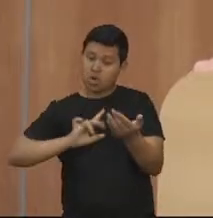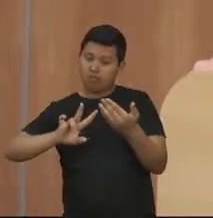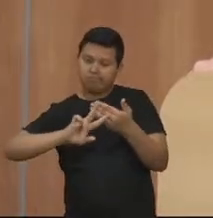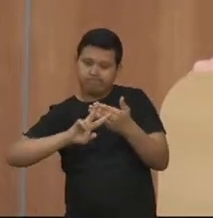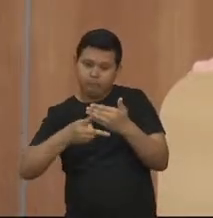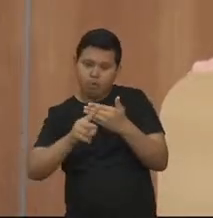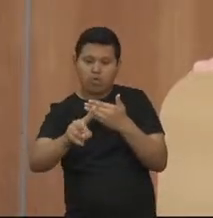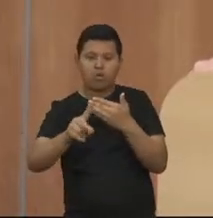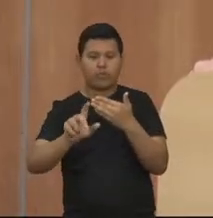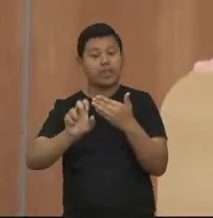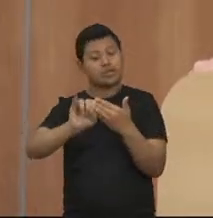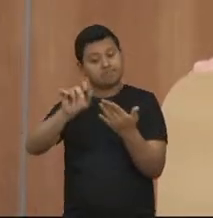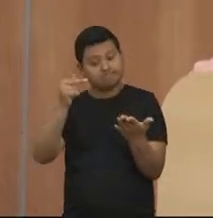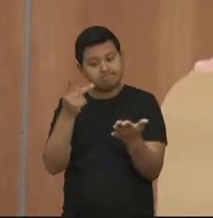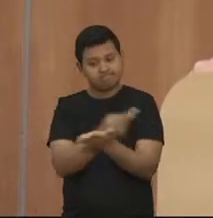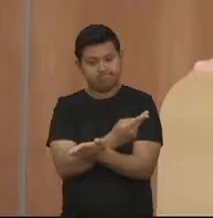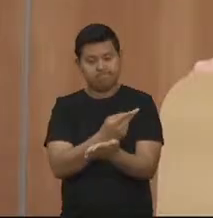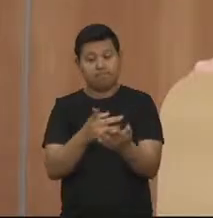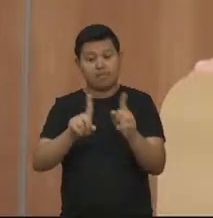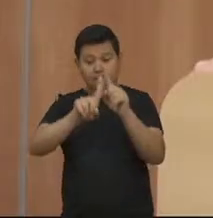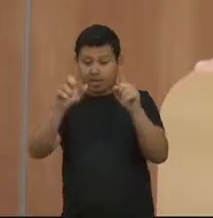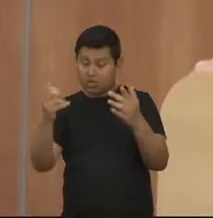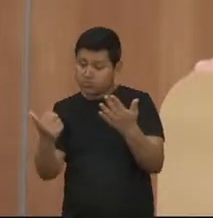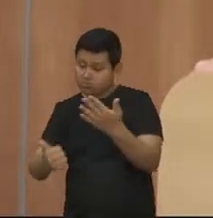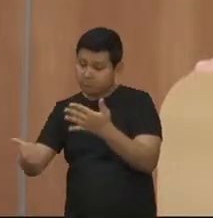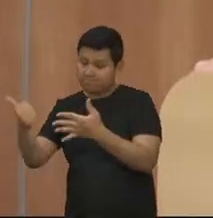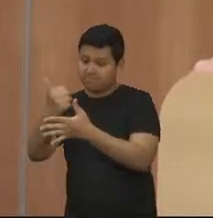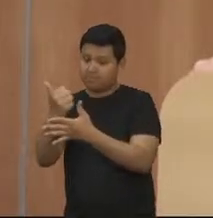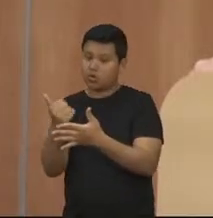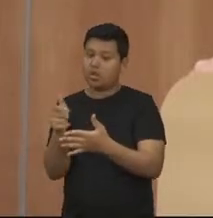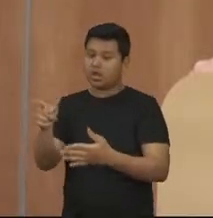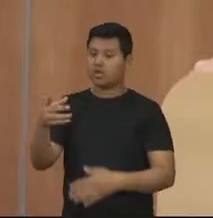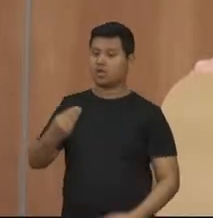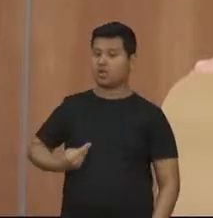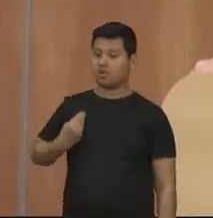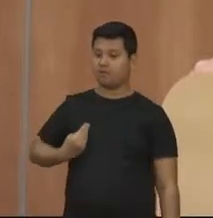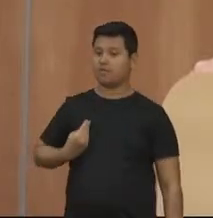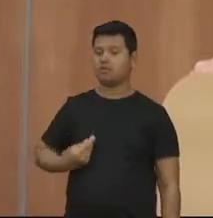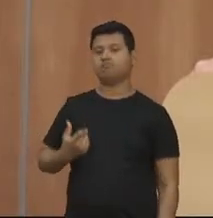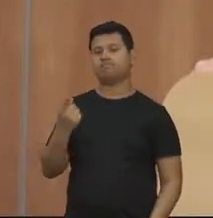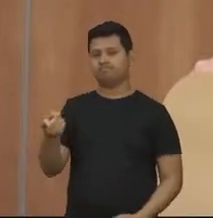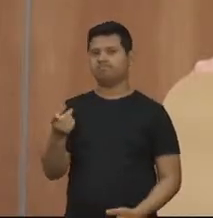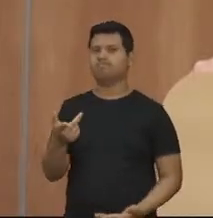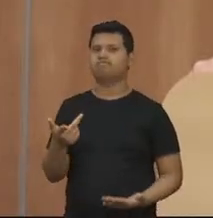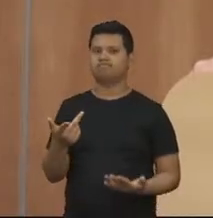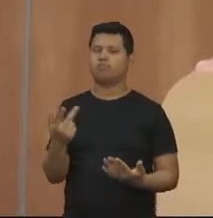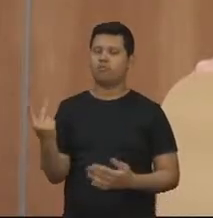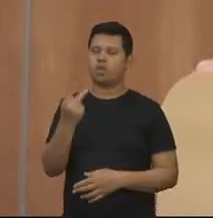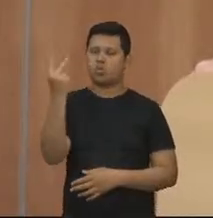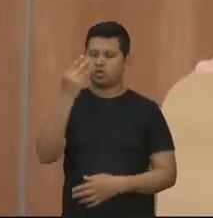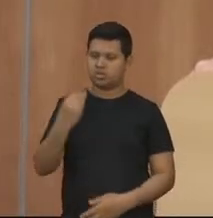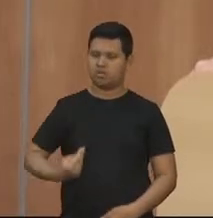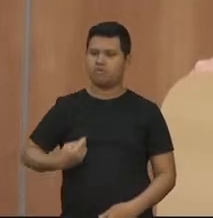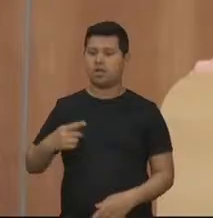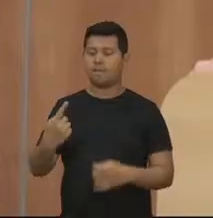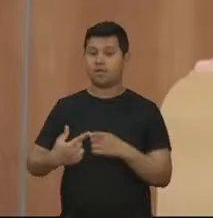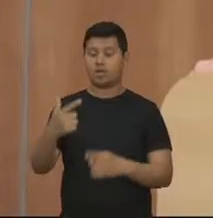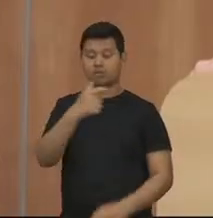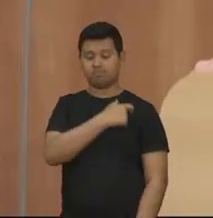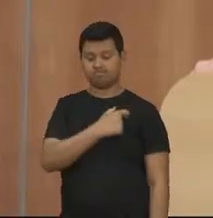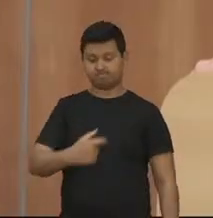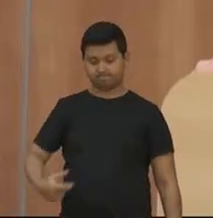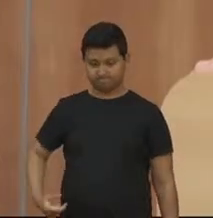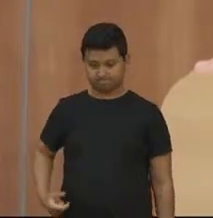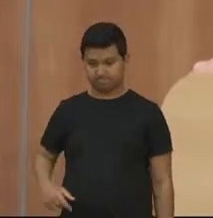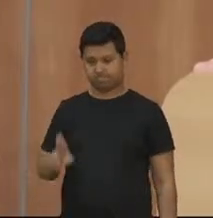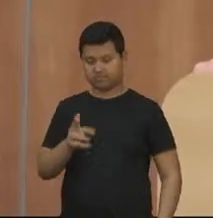irregular. Mas o mais importante é você respeitar porque você sabe que você tem que respeitar, que você visa a vida. Porque um cinto de segurança salva